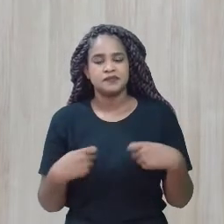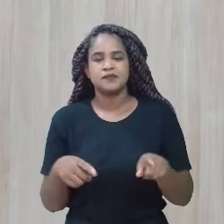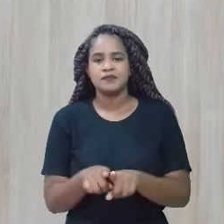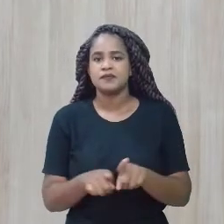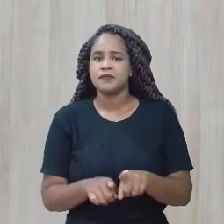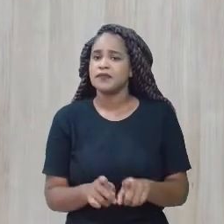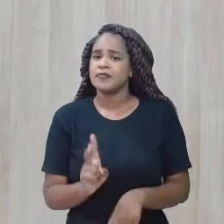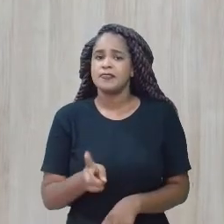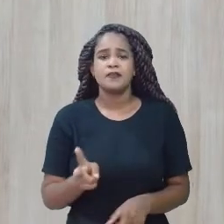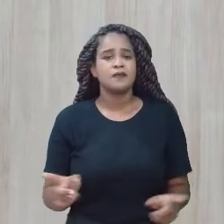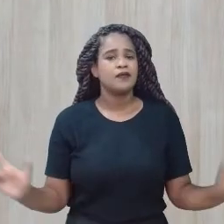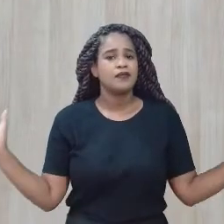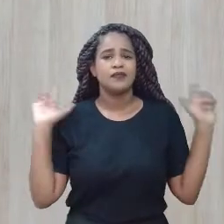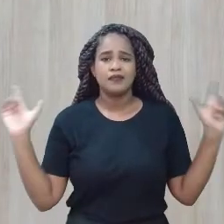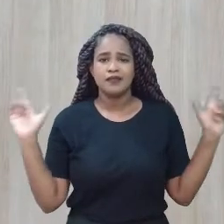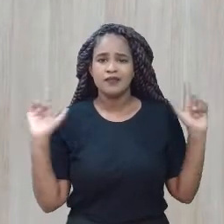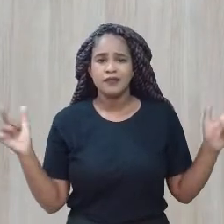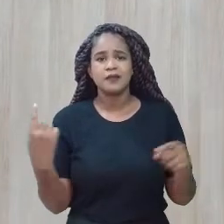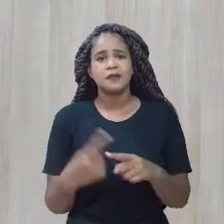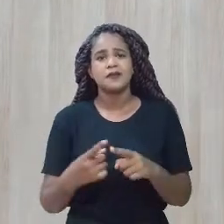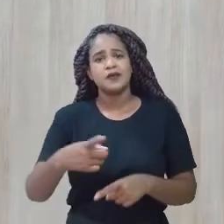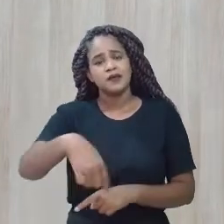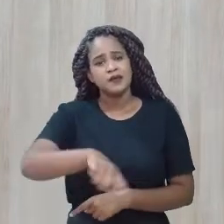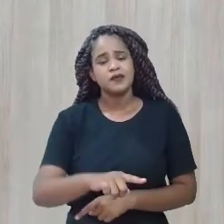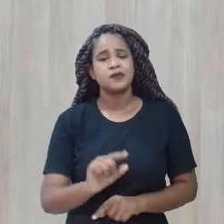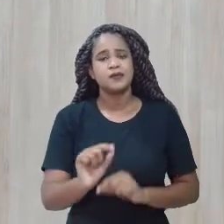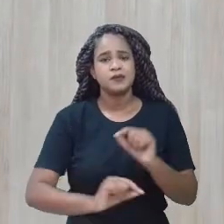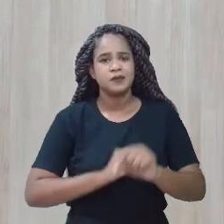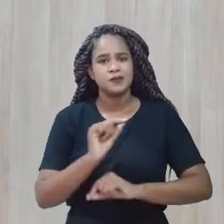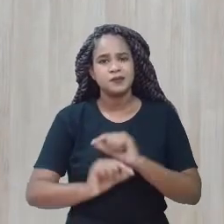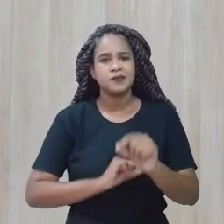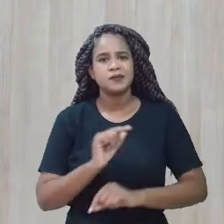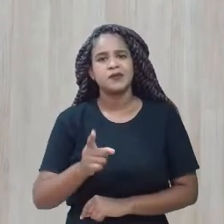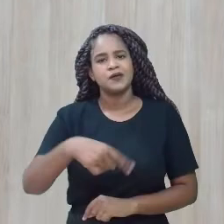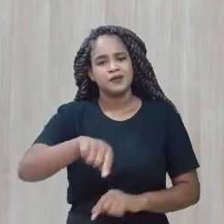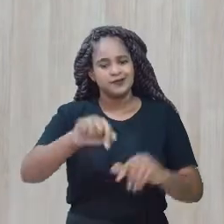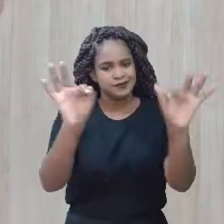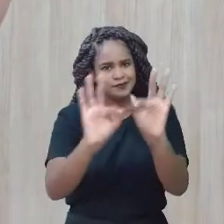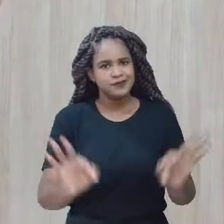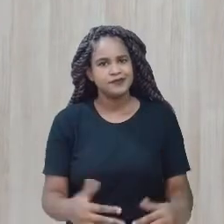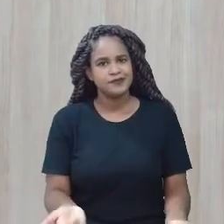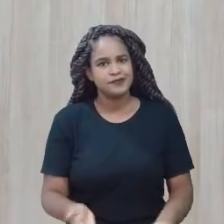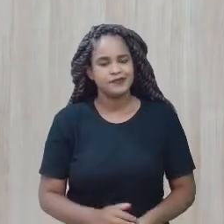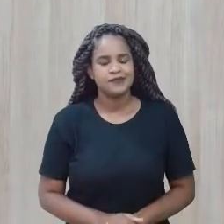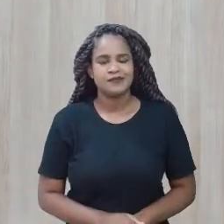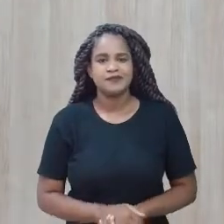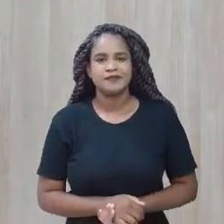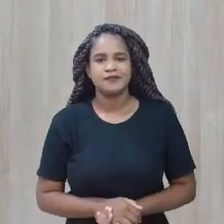com muita diversão, porque vocês foram feitos para serem felizes, tá?